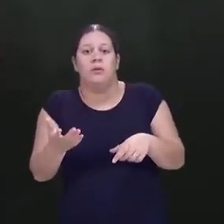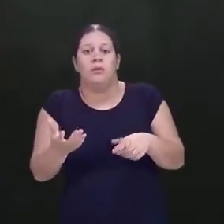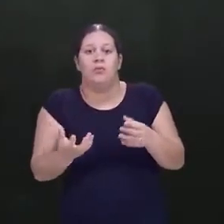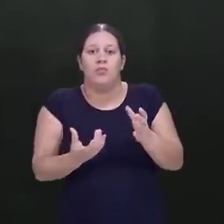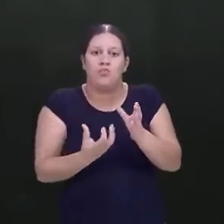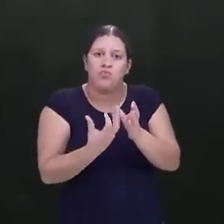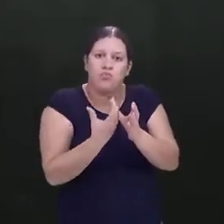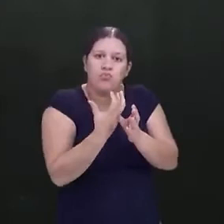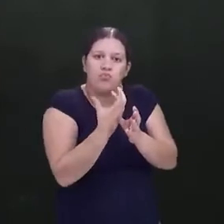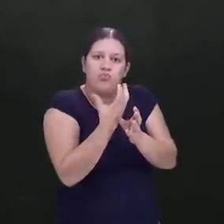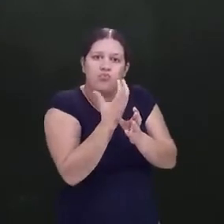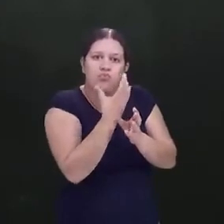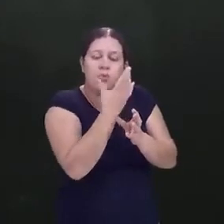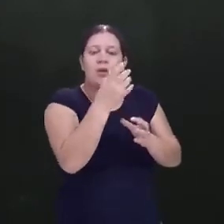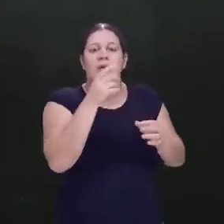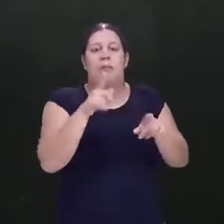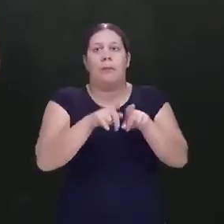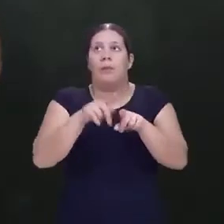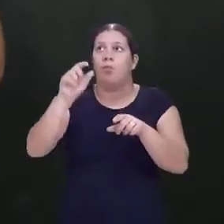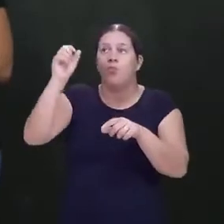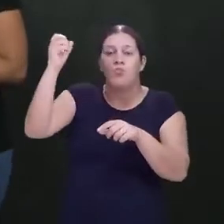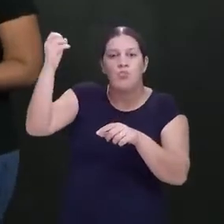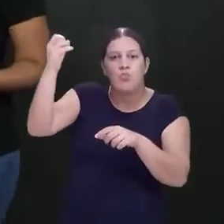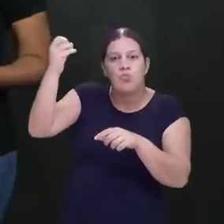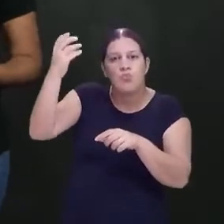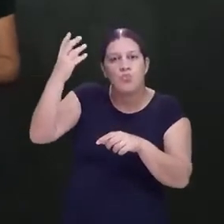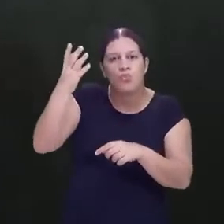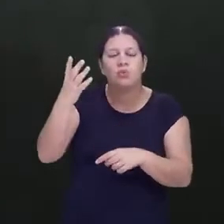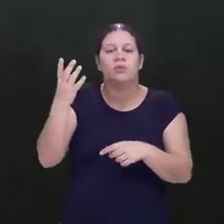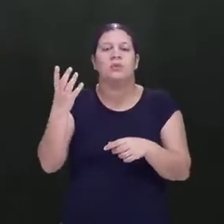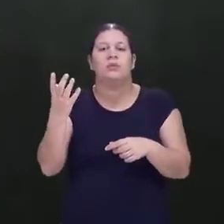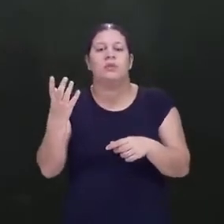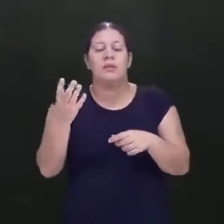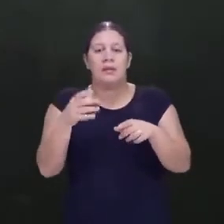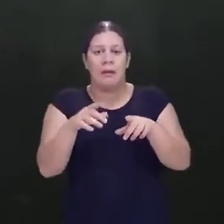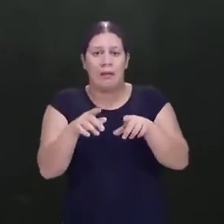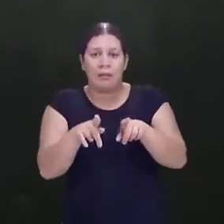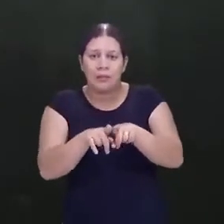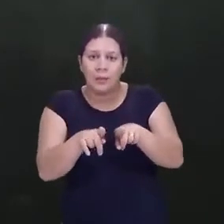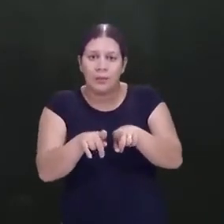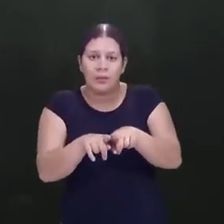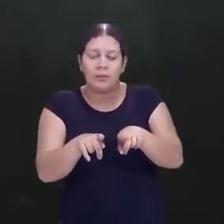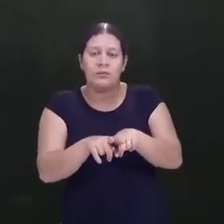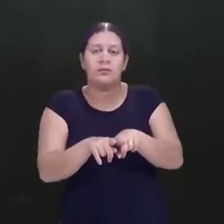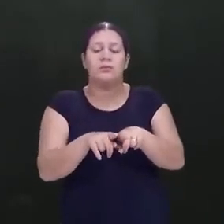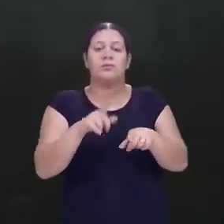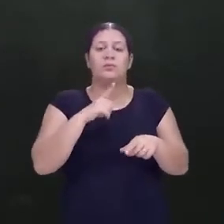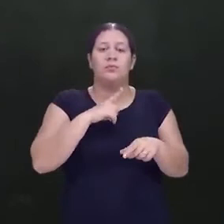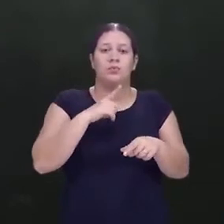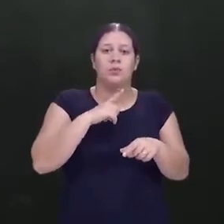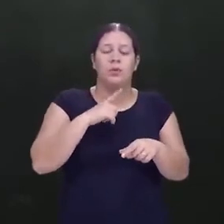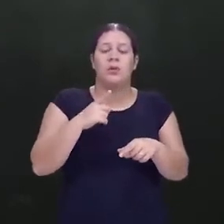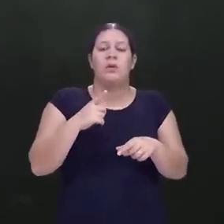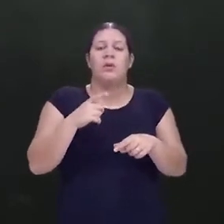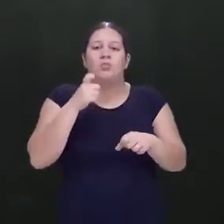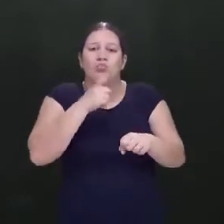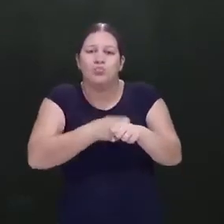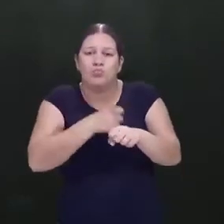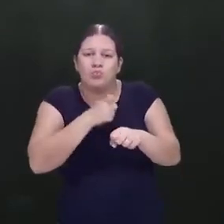chama, emitir alguma luz, até mesmo, a gente nem colocou aqui, mas até mesmo, por exemplo, a formação de um